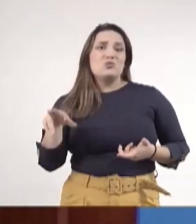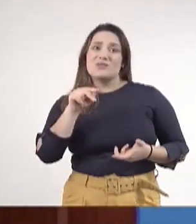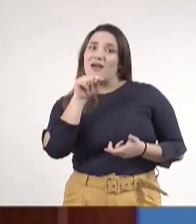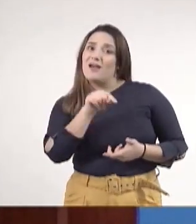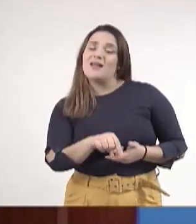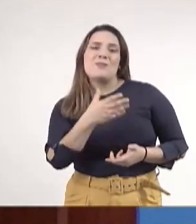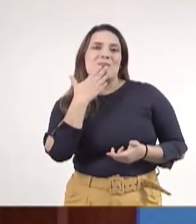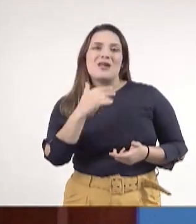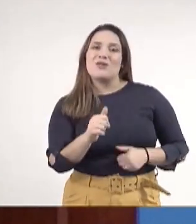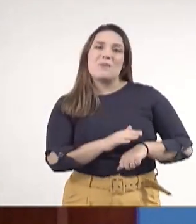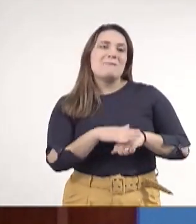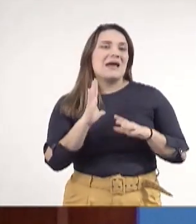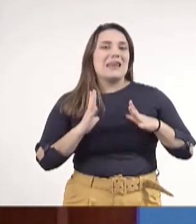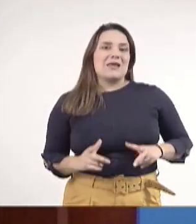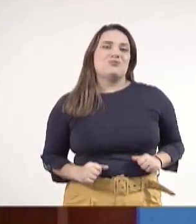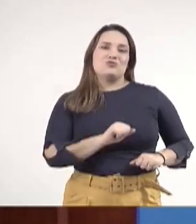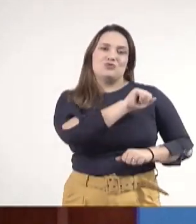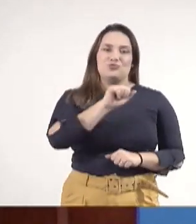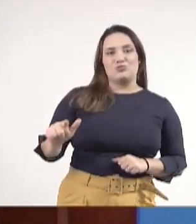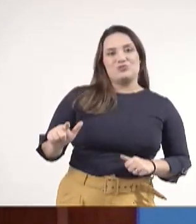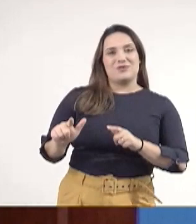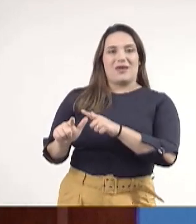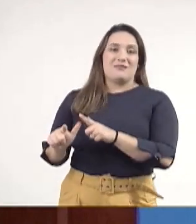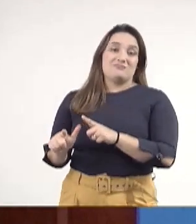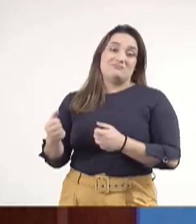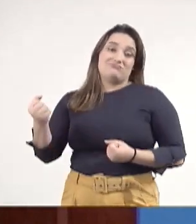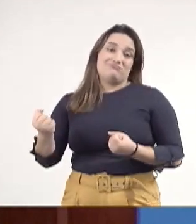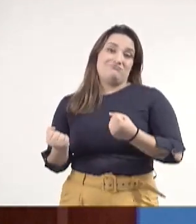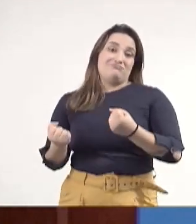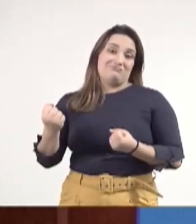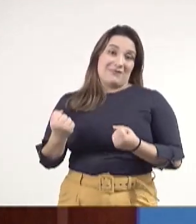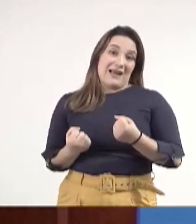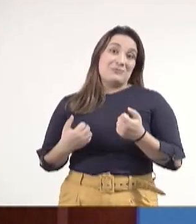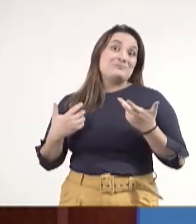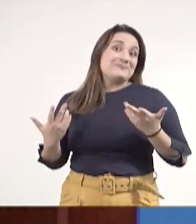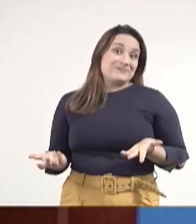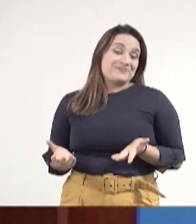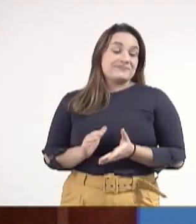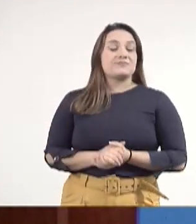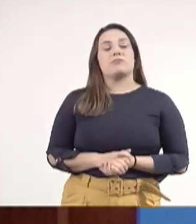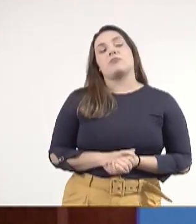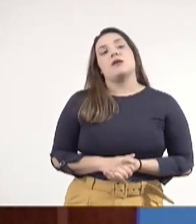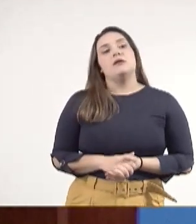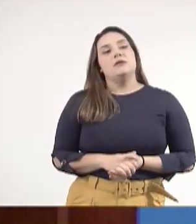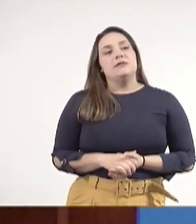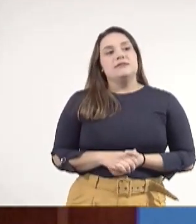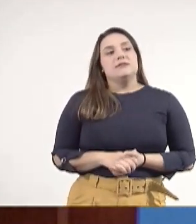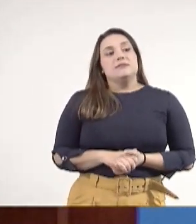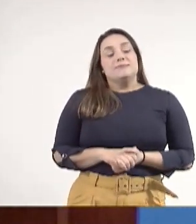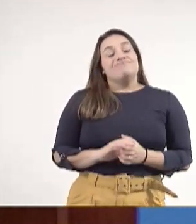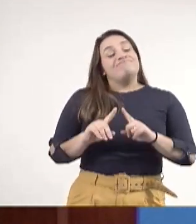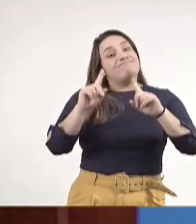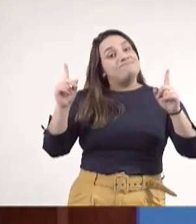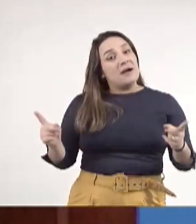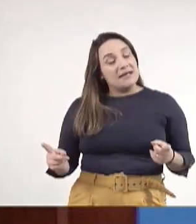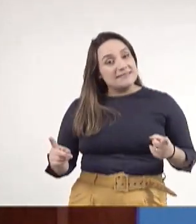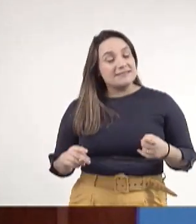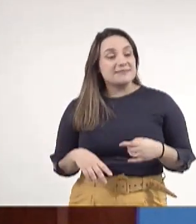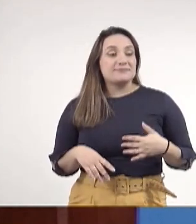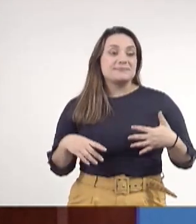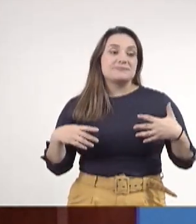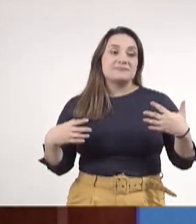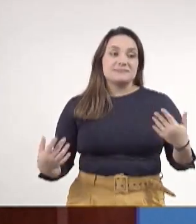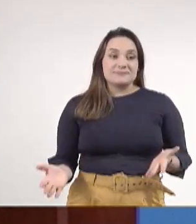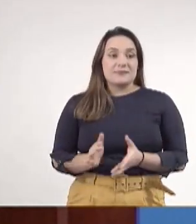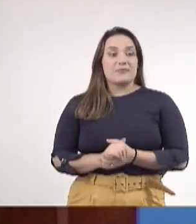limpo do que o transporte rodoviário. Ocorre que, por uma questão que já